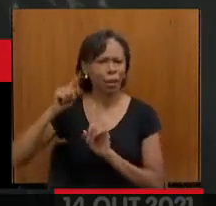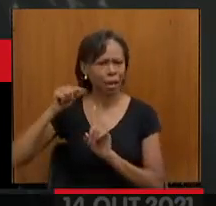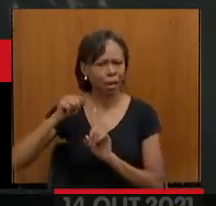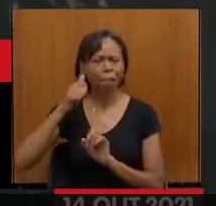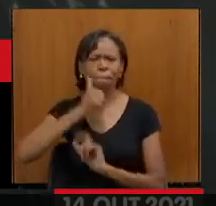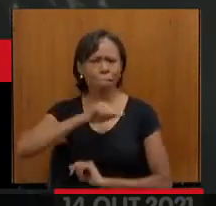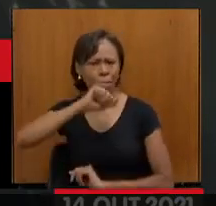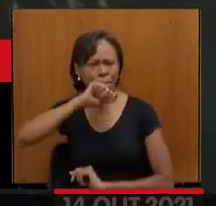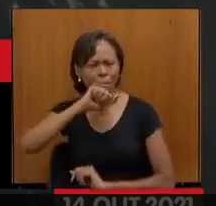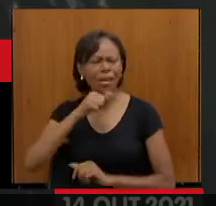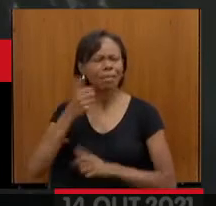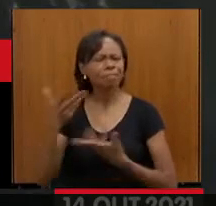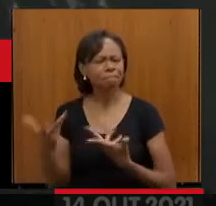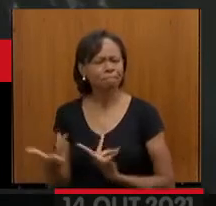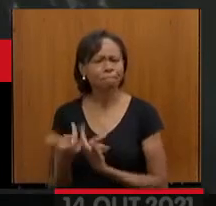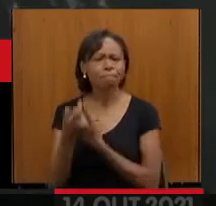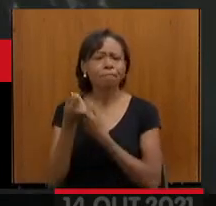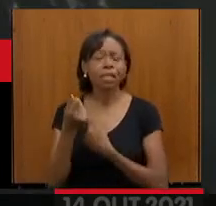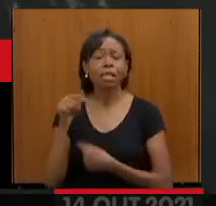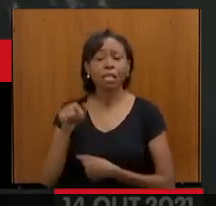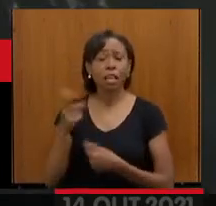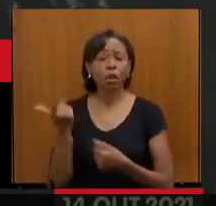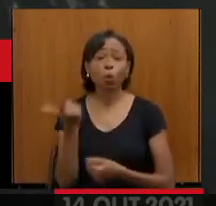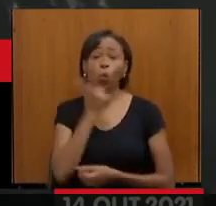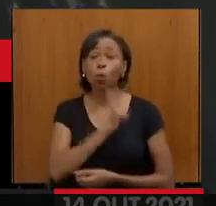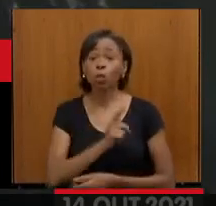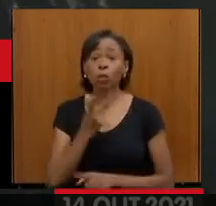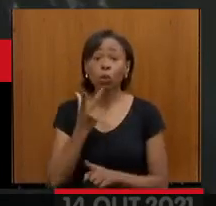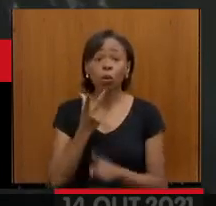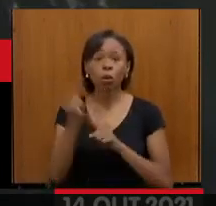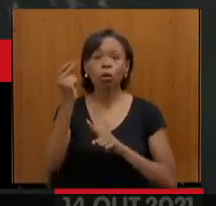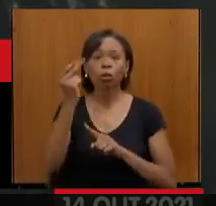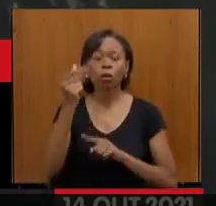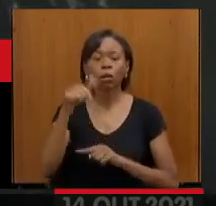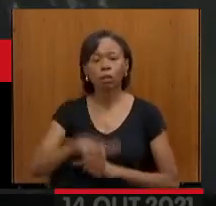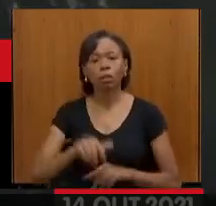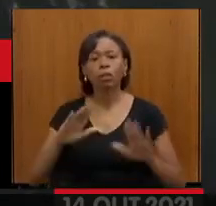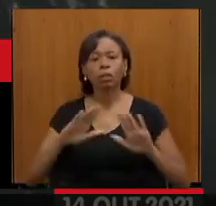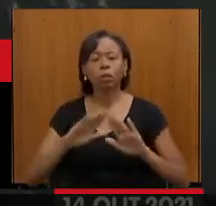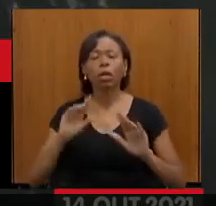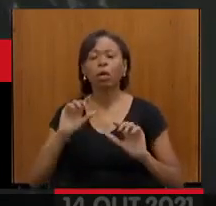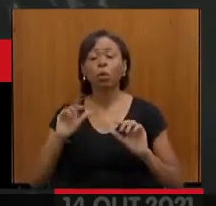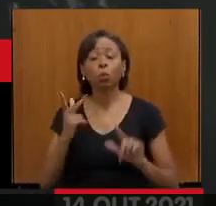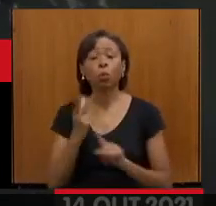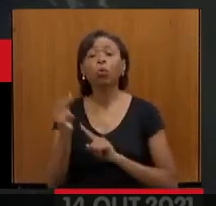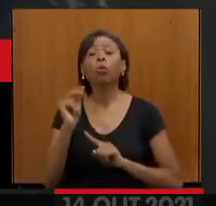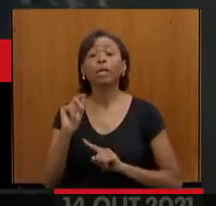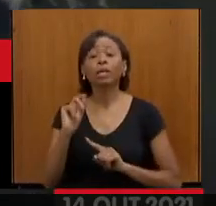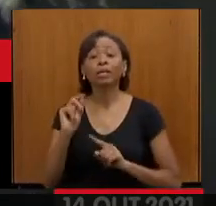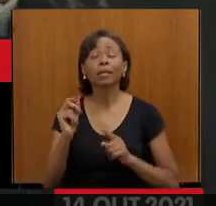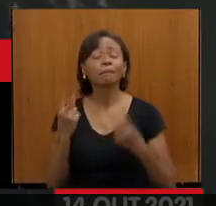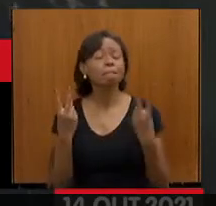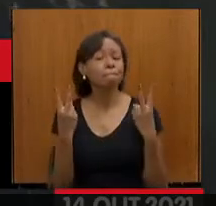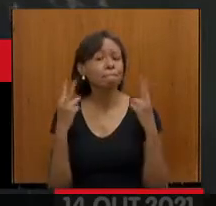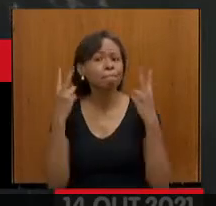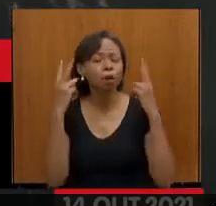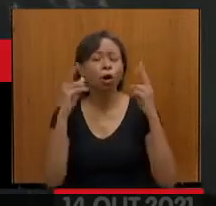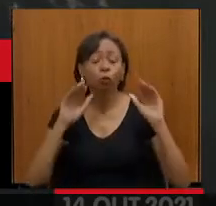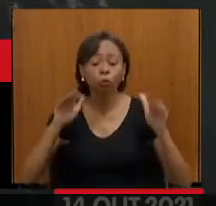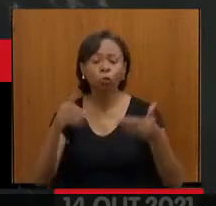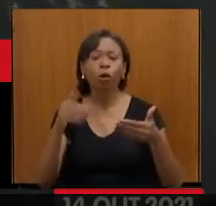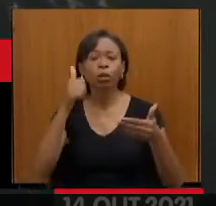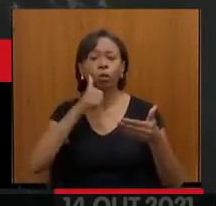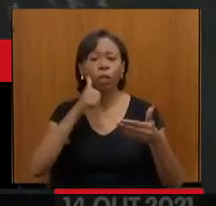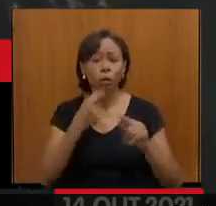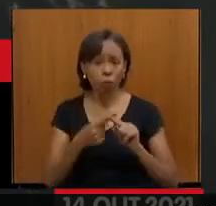aqui nessa Assembleia uma vitória histórica para as mulheres, porque as mulheres não tinham direito aqui nessa casa sequer de ser